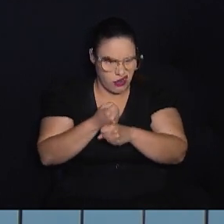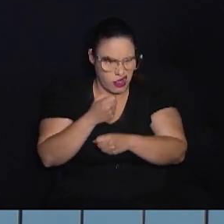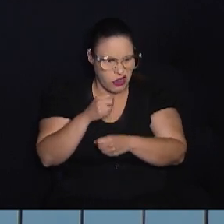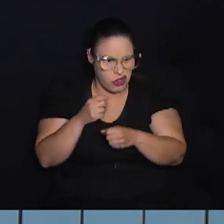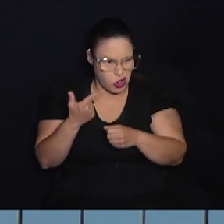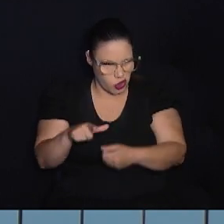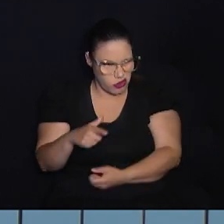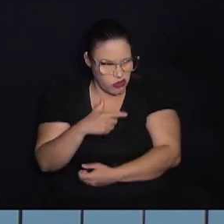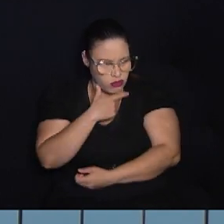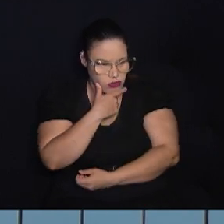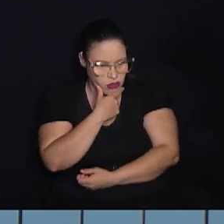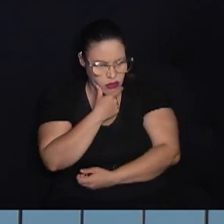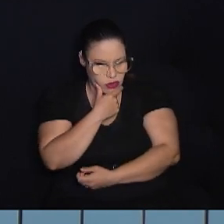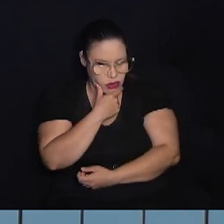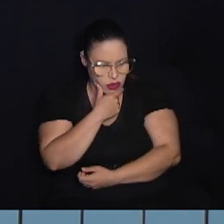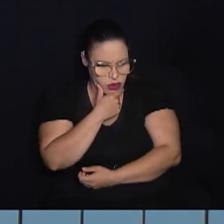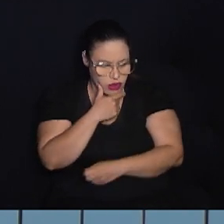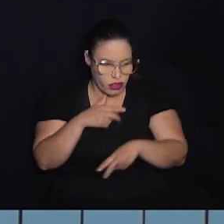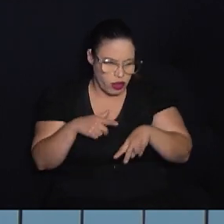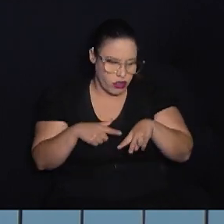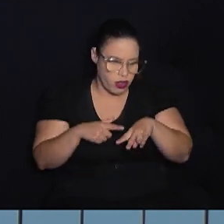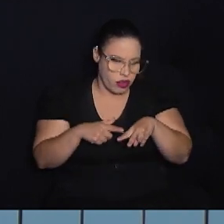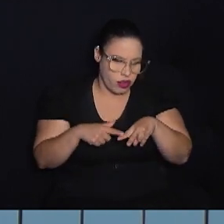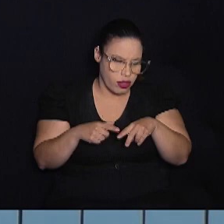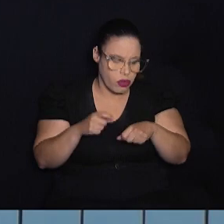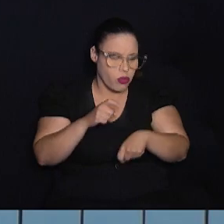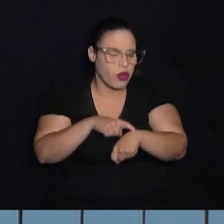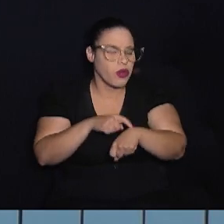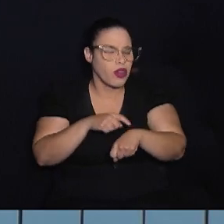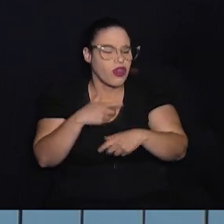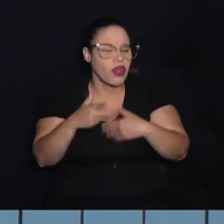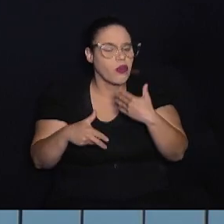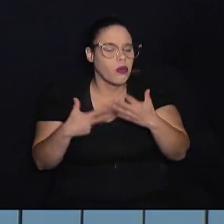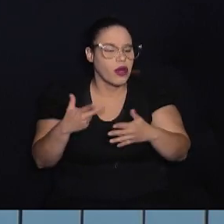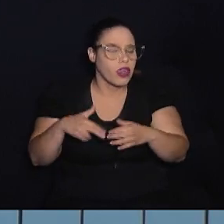depois essa reabilitação do paciente leva quanto tempo?